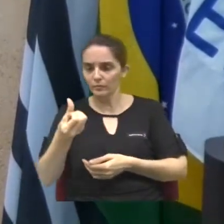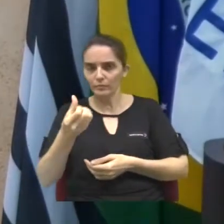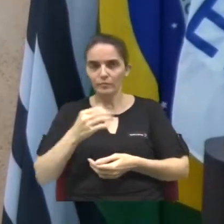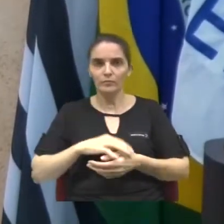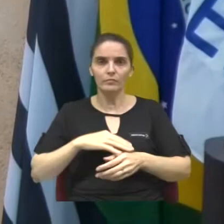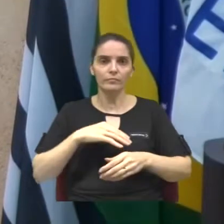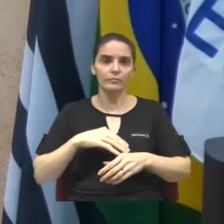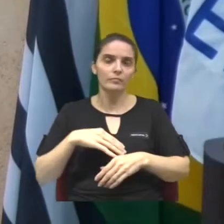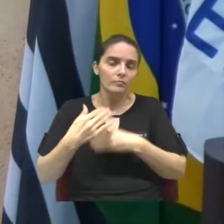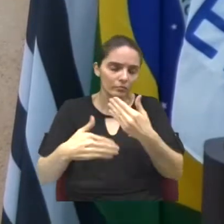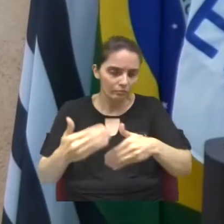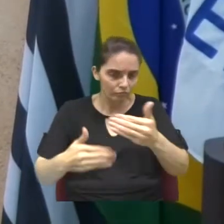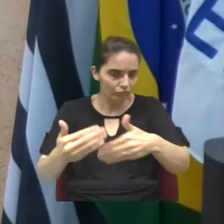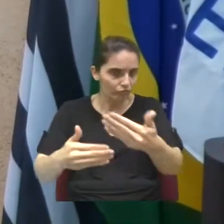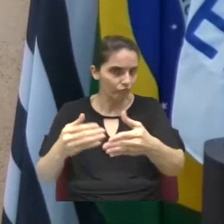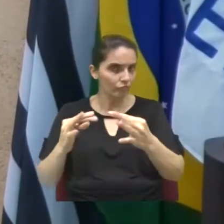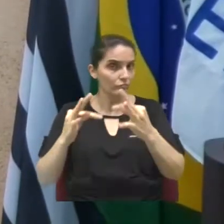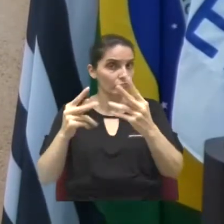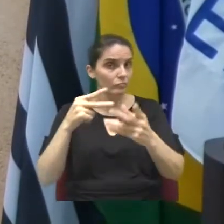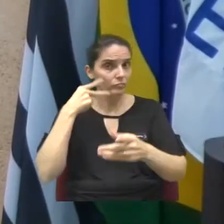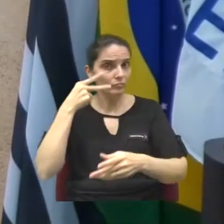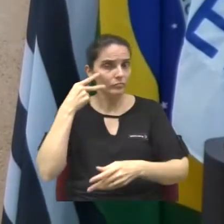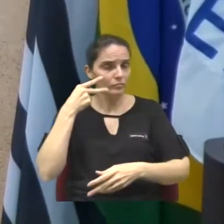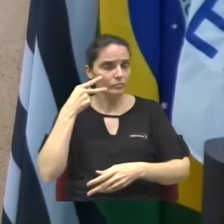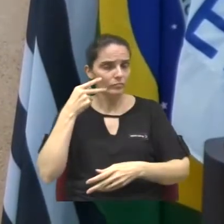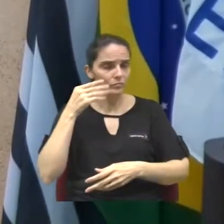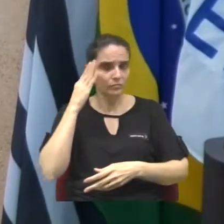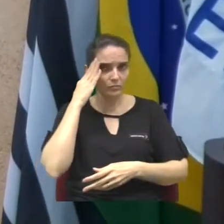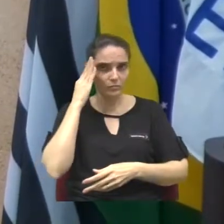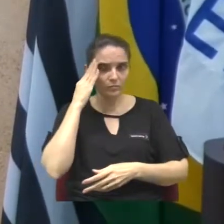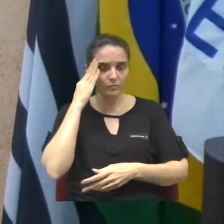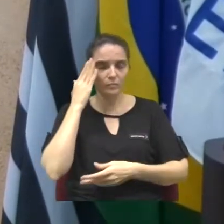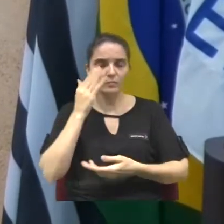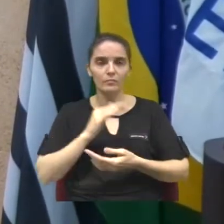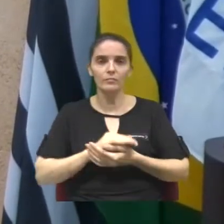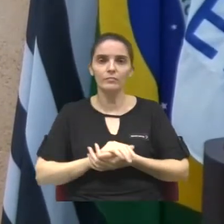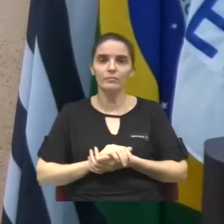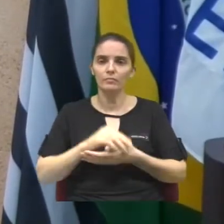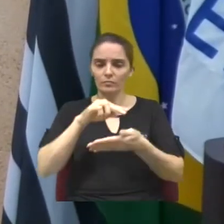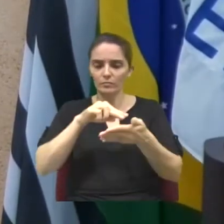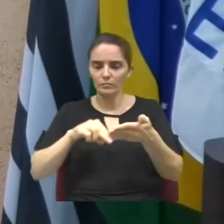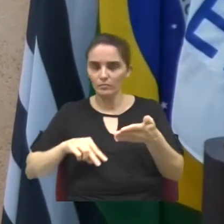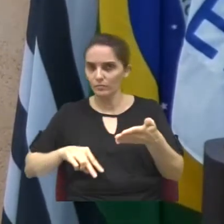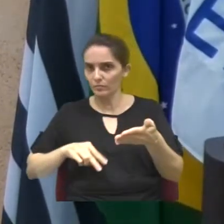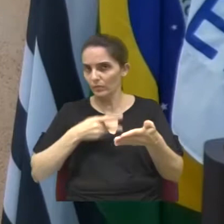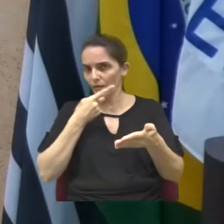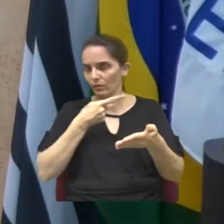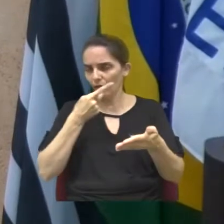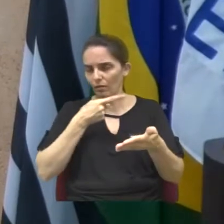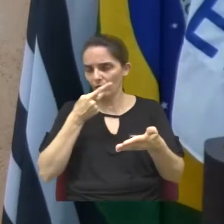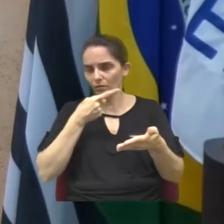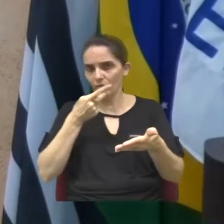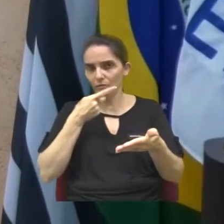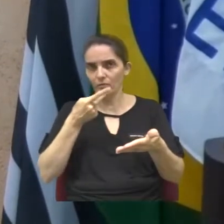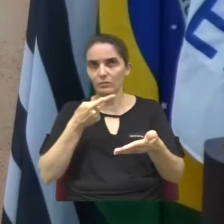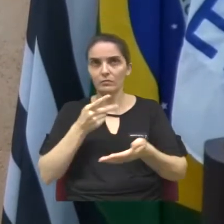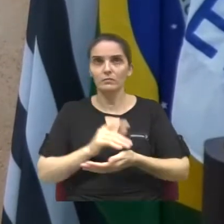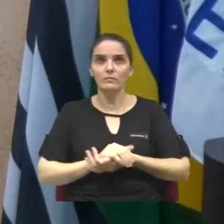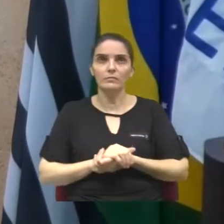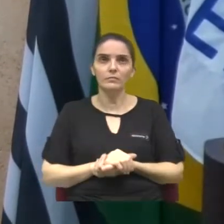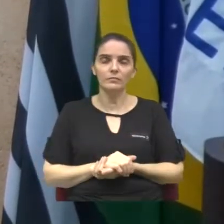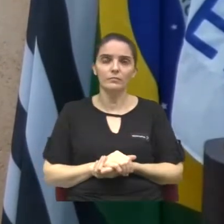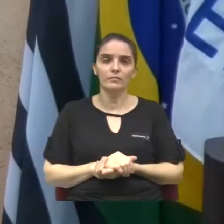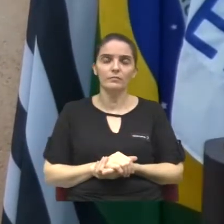6, enfim. Todos os vereadores, com certeza, fizeram essa análise, não vou ter que ficar aqui